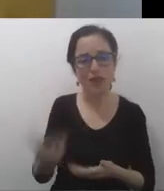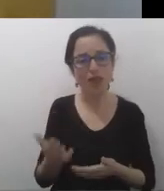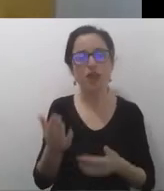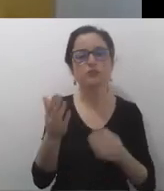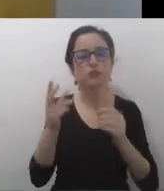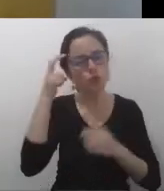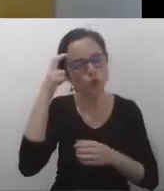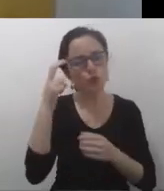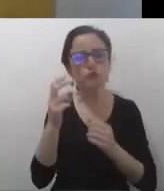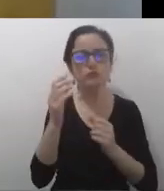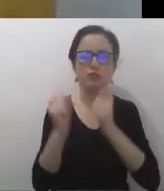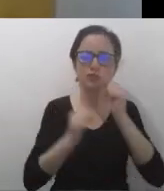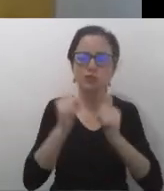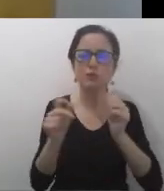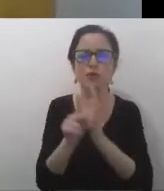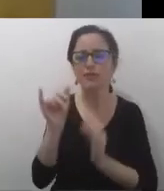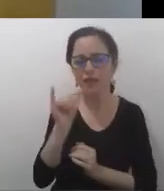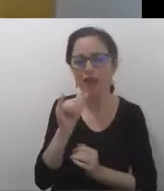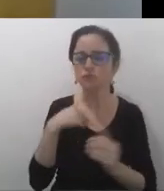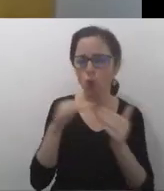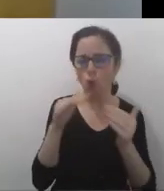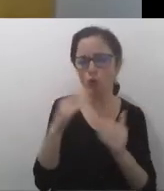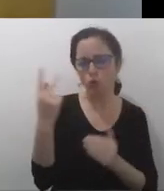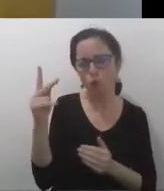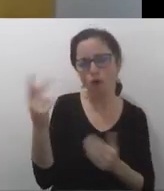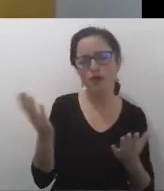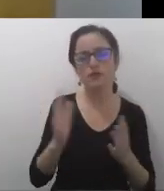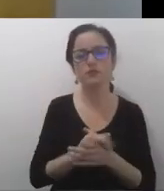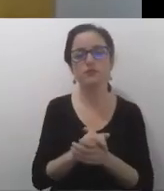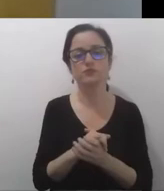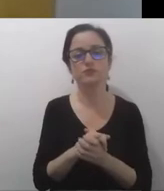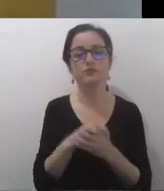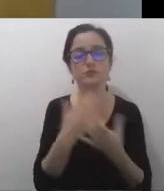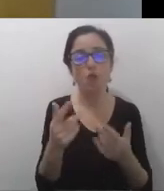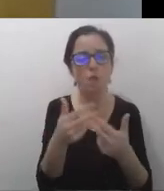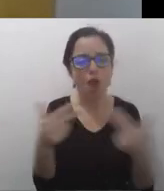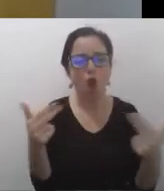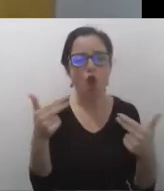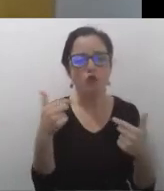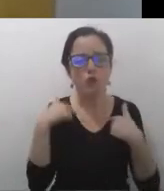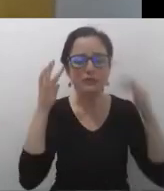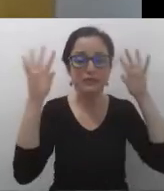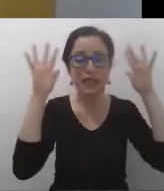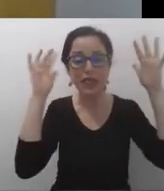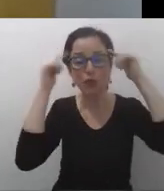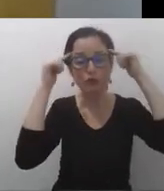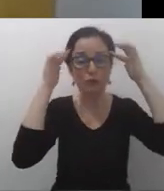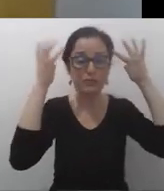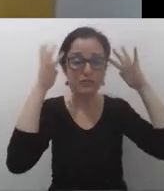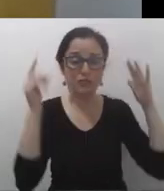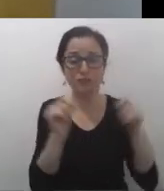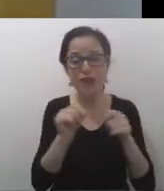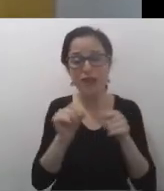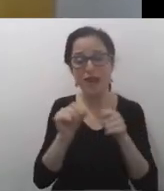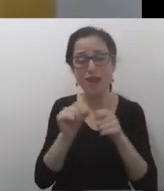particular, com a cultura industrial italiana, né? E eu concordo plenamente com ela. Era até alguma coisa que eu estava